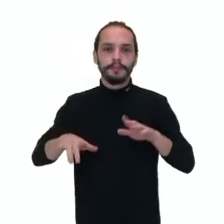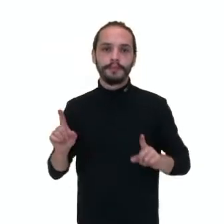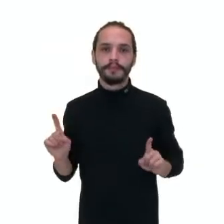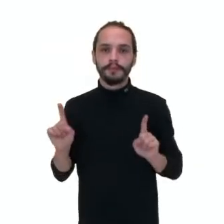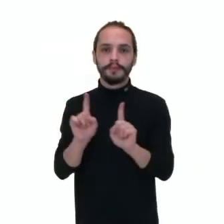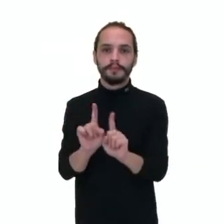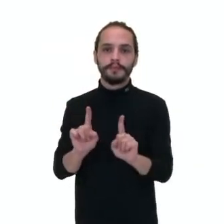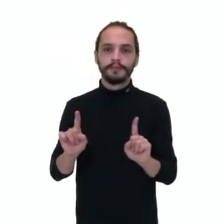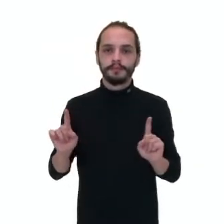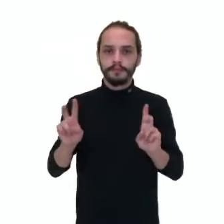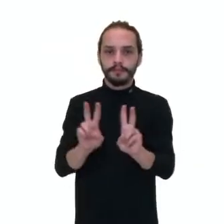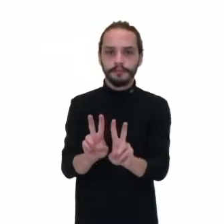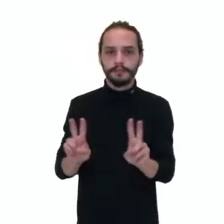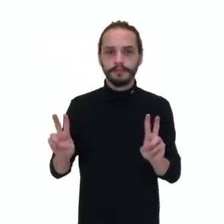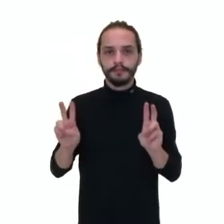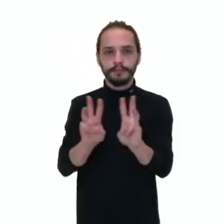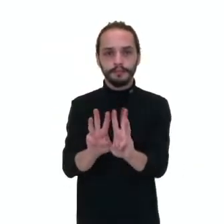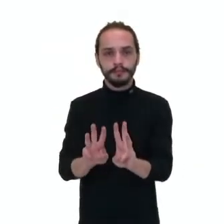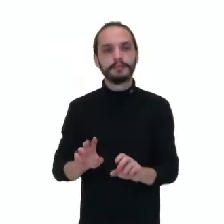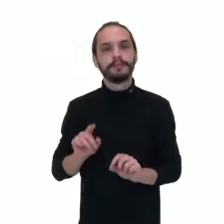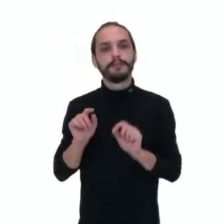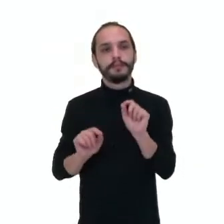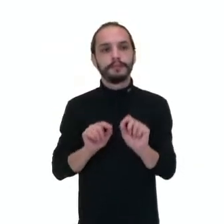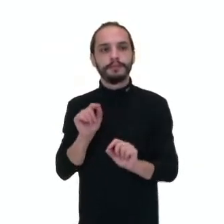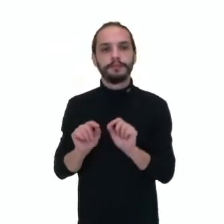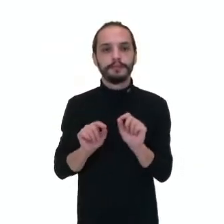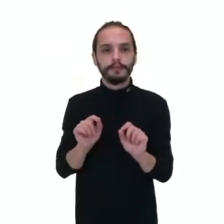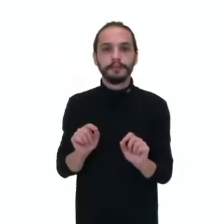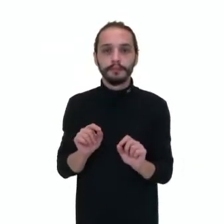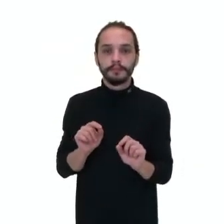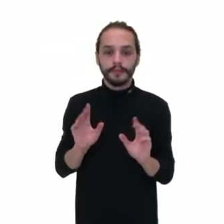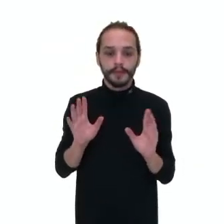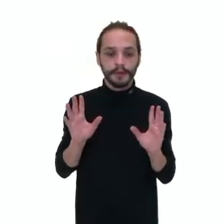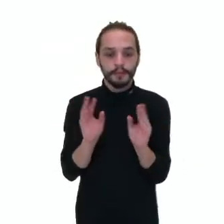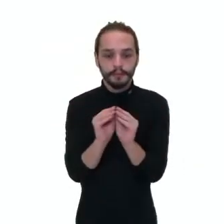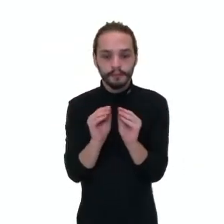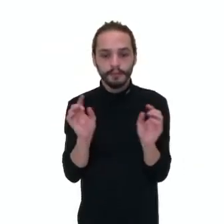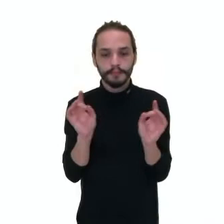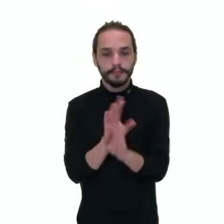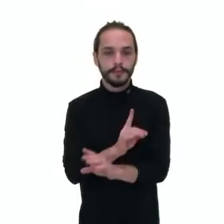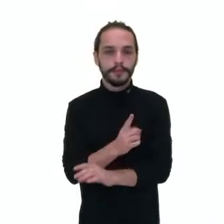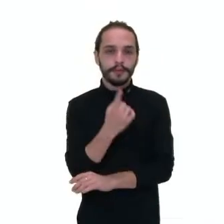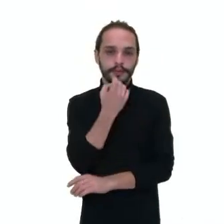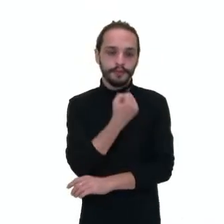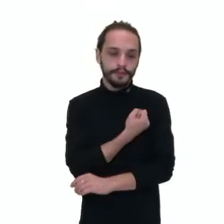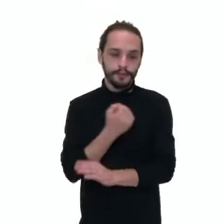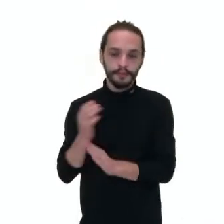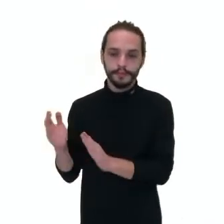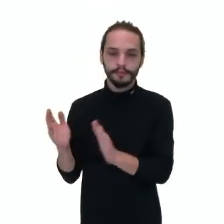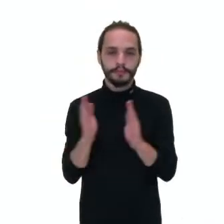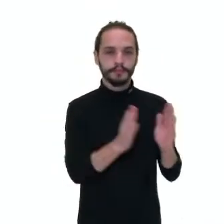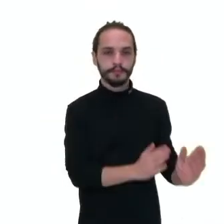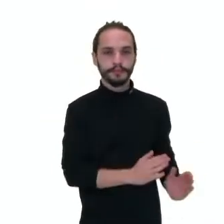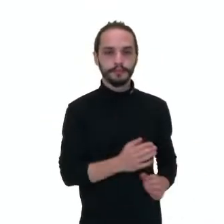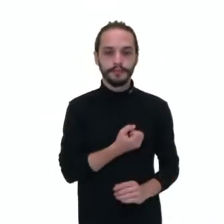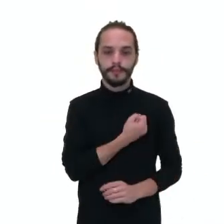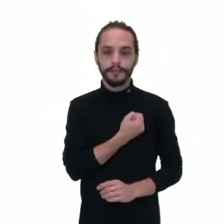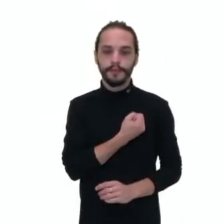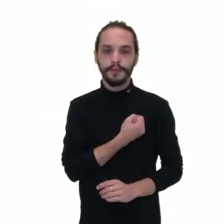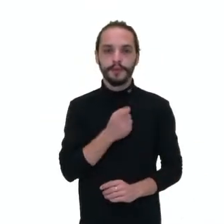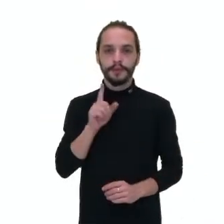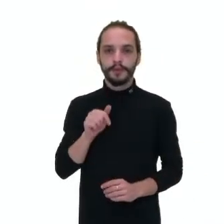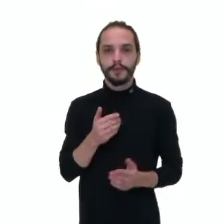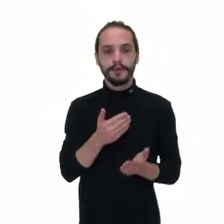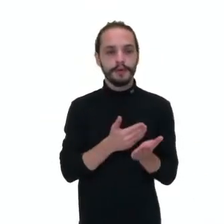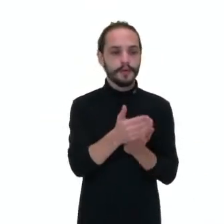quinteto, um sexteto, várias pessoas cantando junto, termina aquele pedaço, aquilo ali aconteceu um número, e daí vai para o próximo número. Então sempre é o início e o final